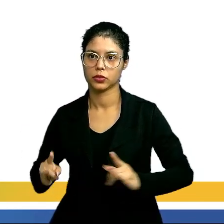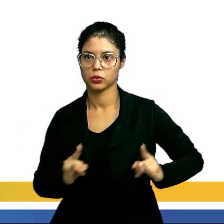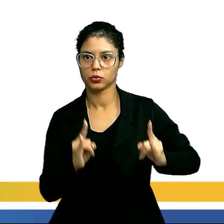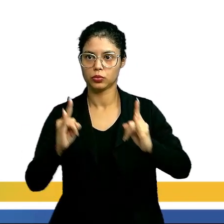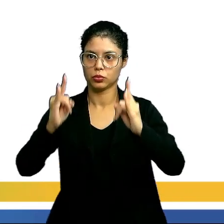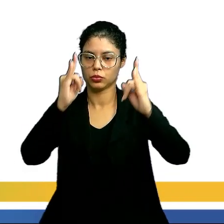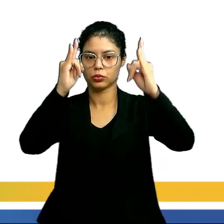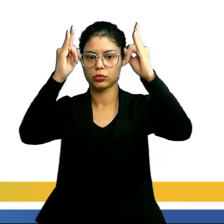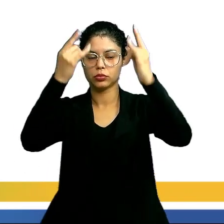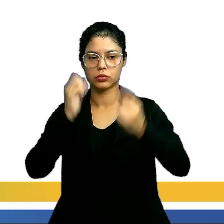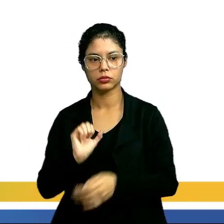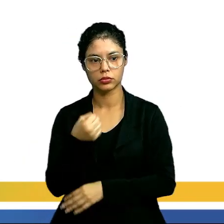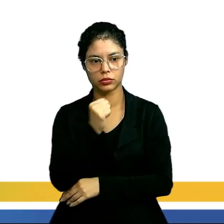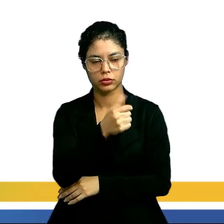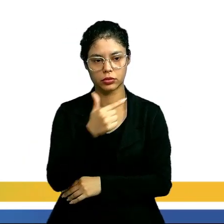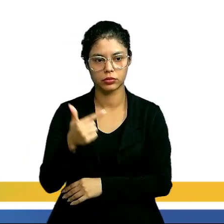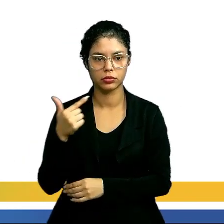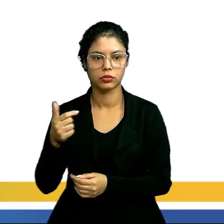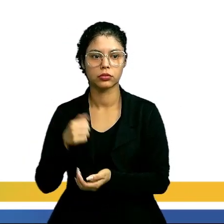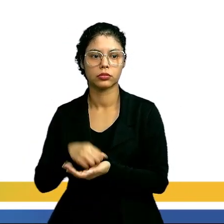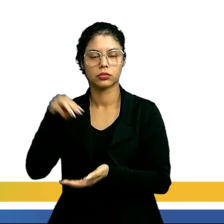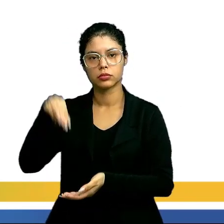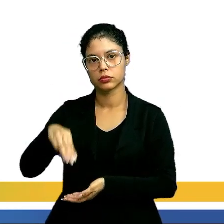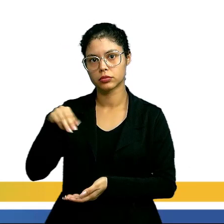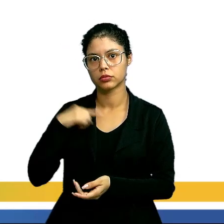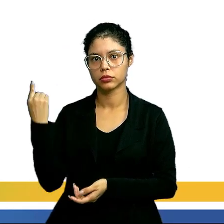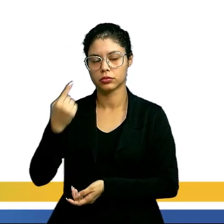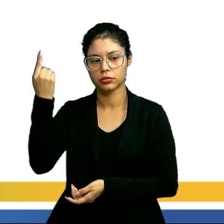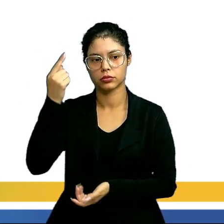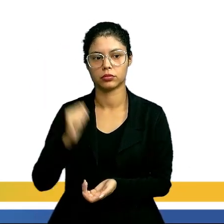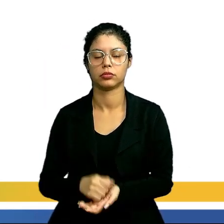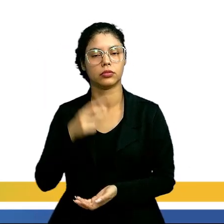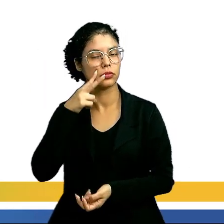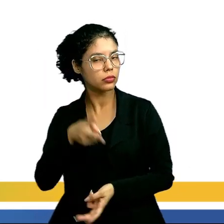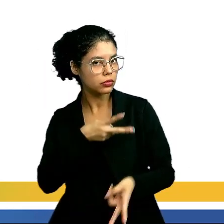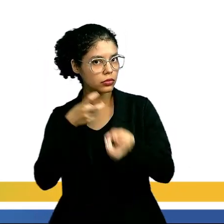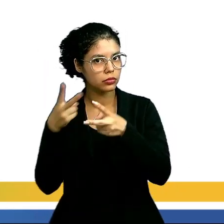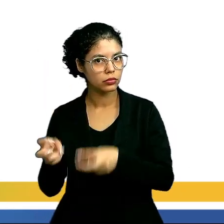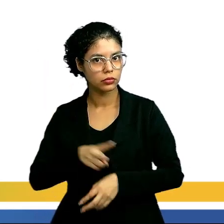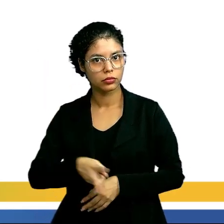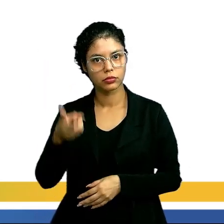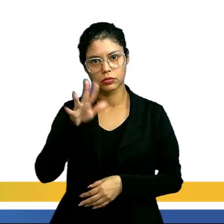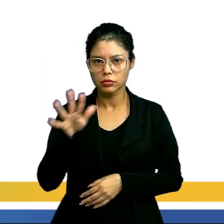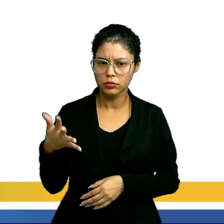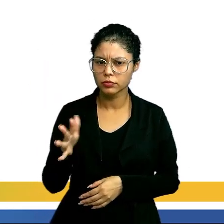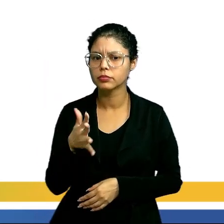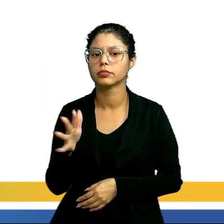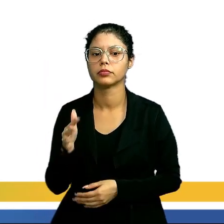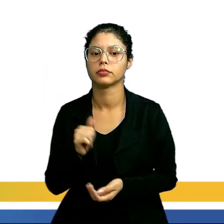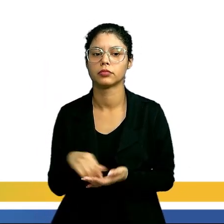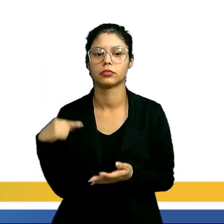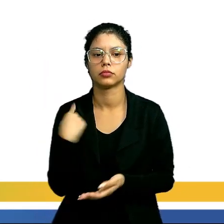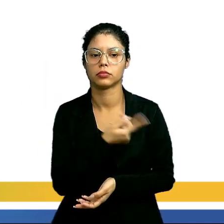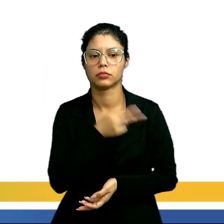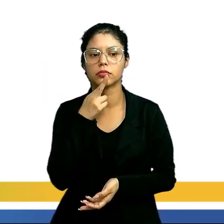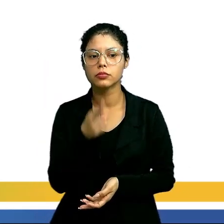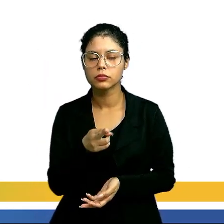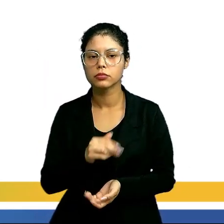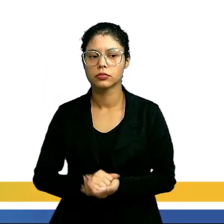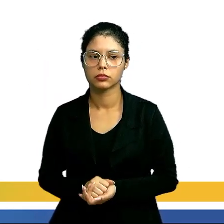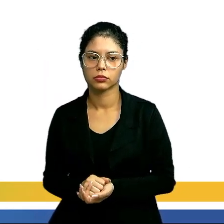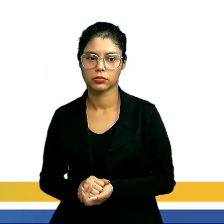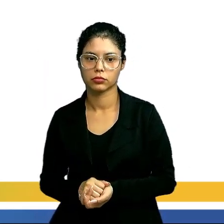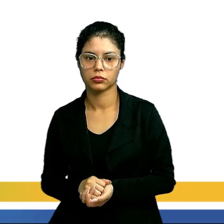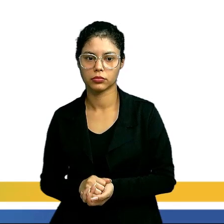arranha-céu do mundo, com 822 metros de altura. A gente percebe que esse é o valor mais aproximado da nossa resposta que